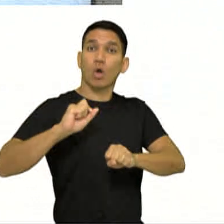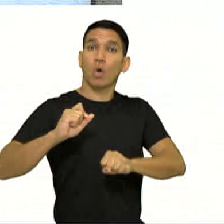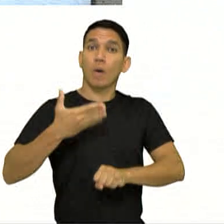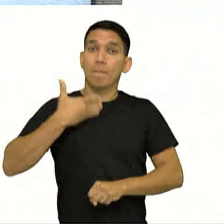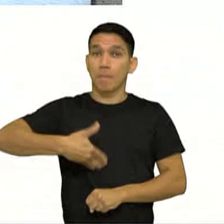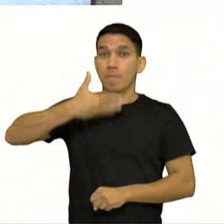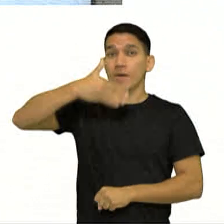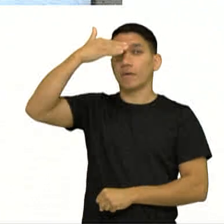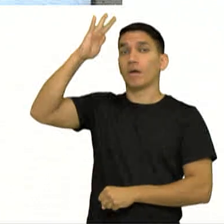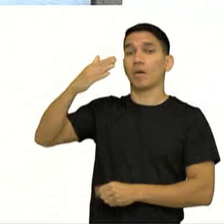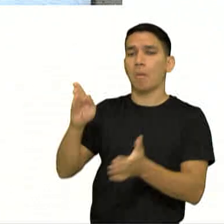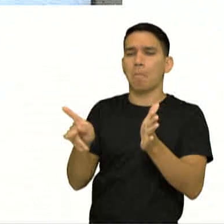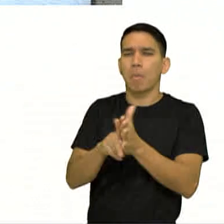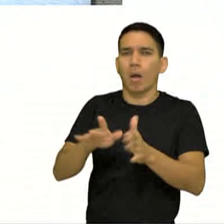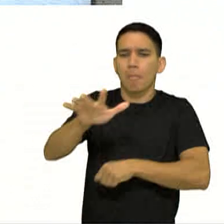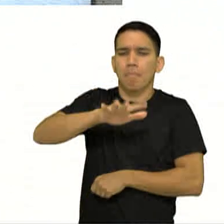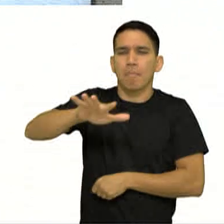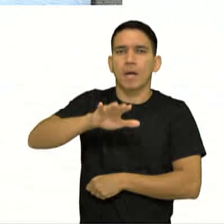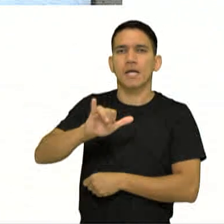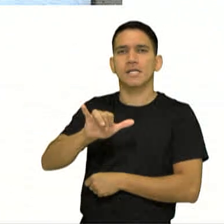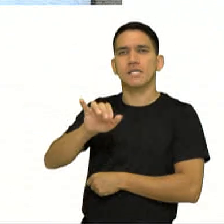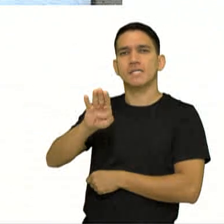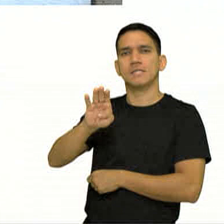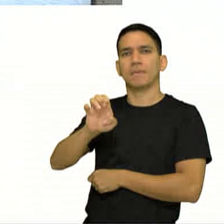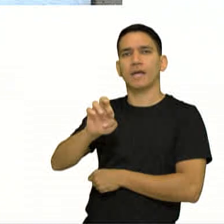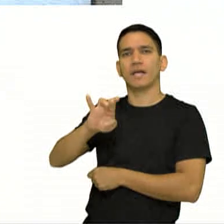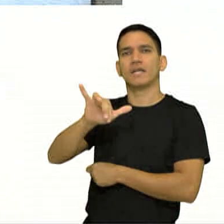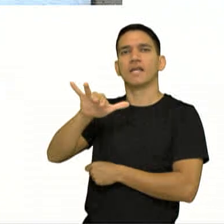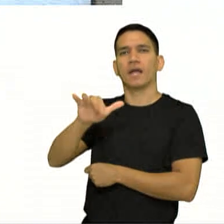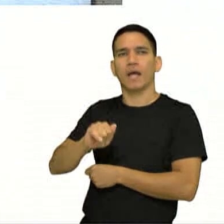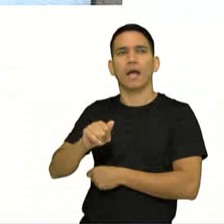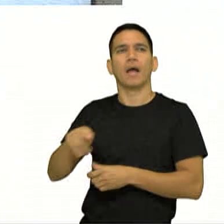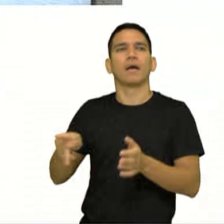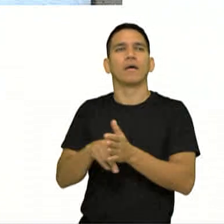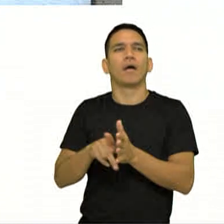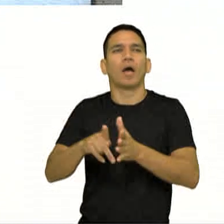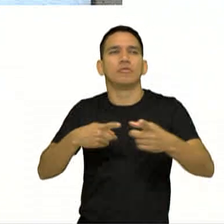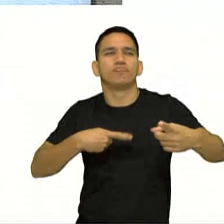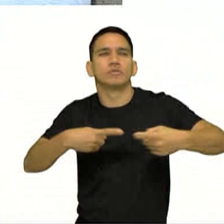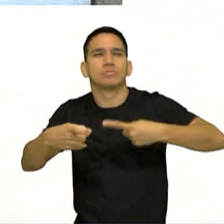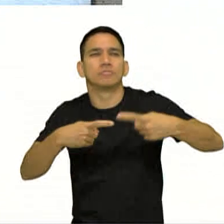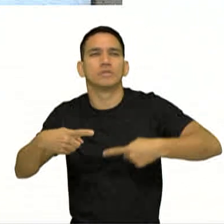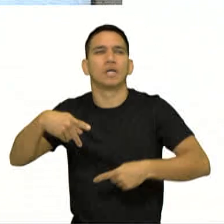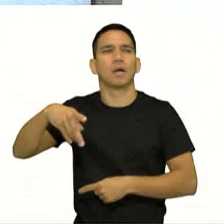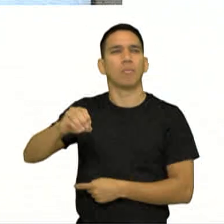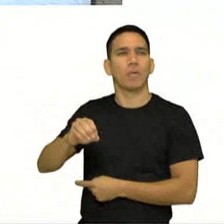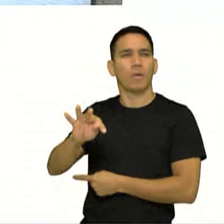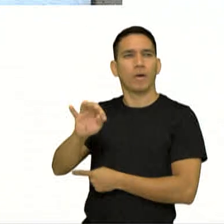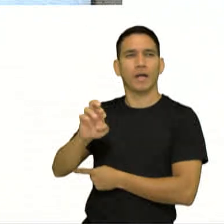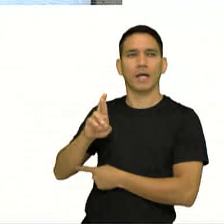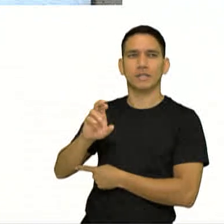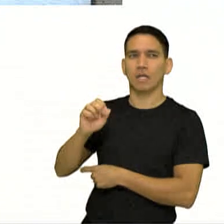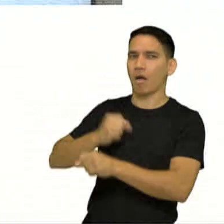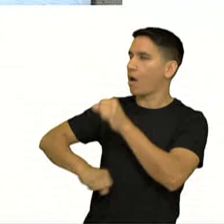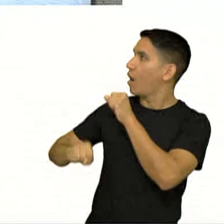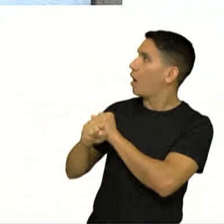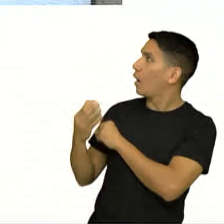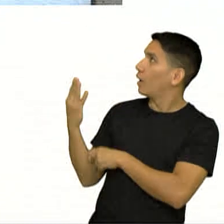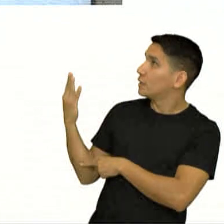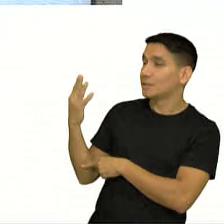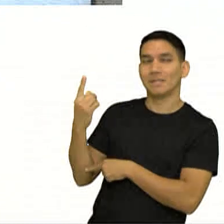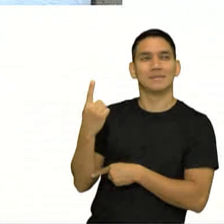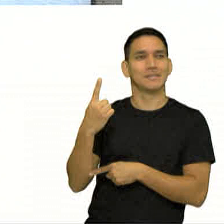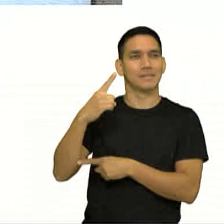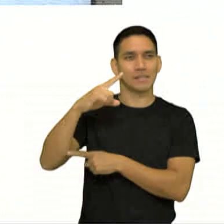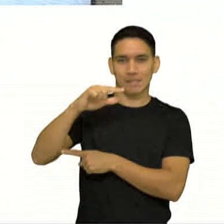Península Ibérica, numa batalha conhecida como a Batalha de Poitiers, né? Em 732. Então, ele vai ganhar